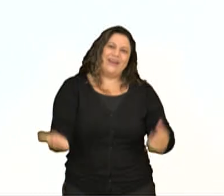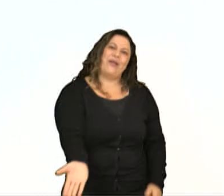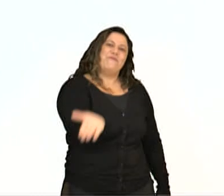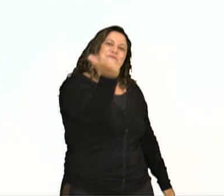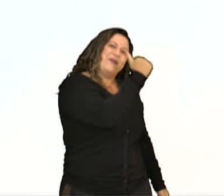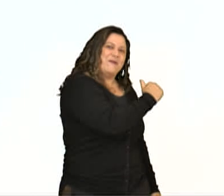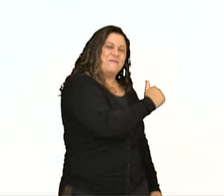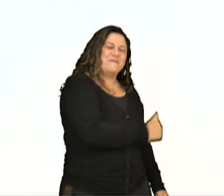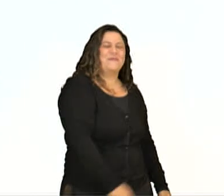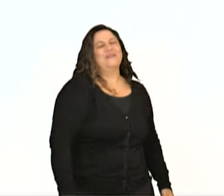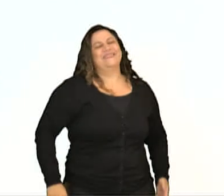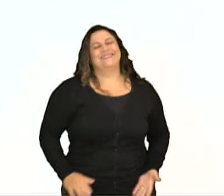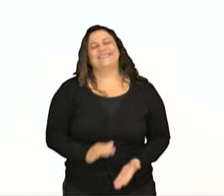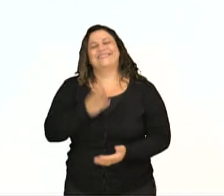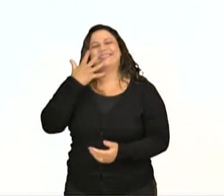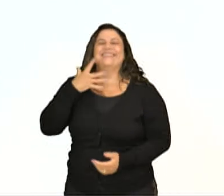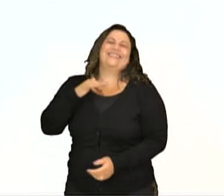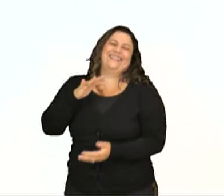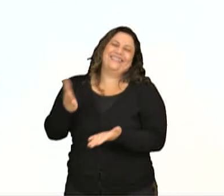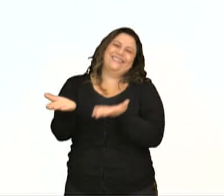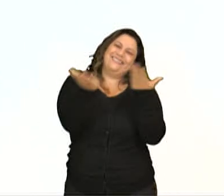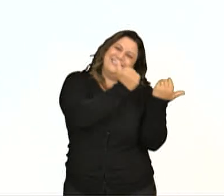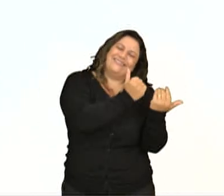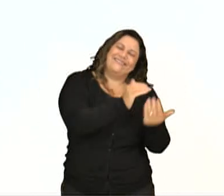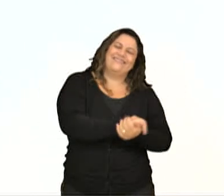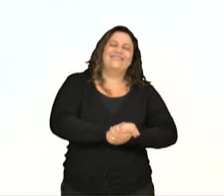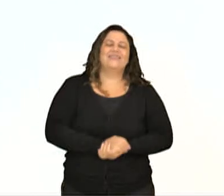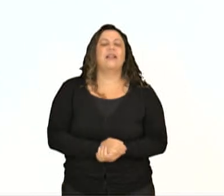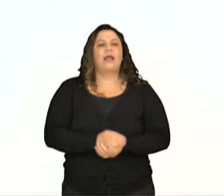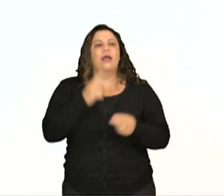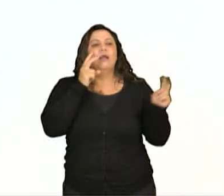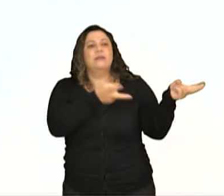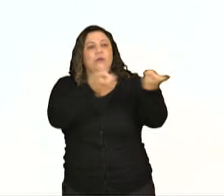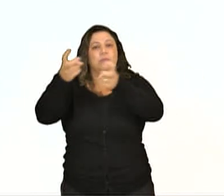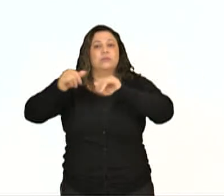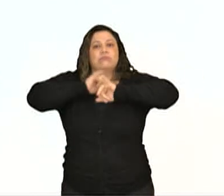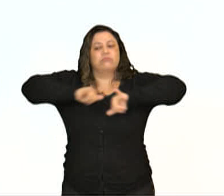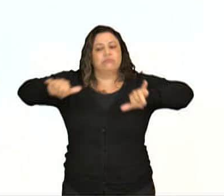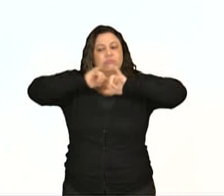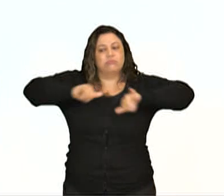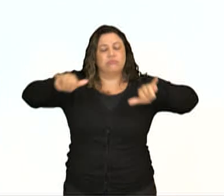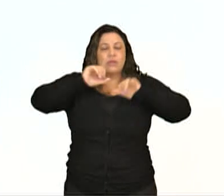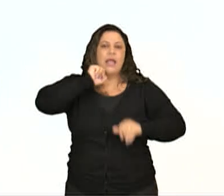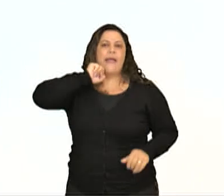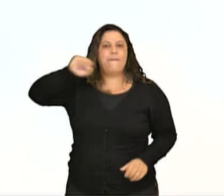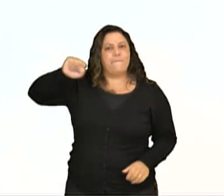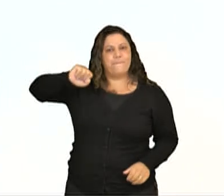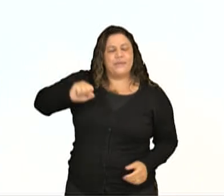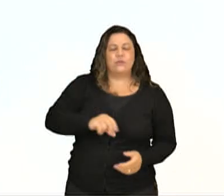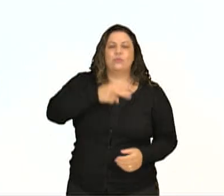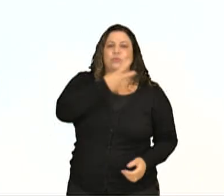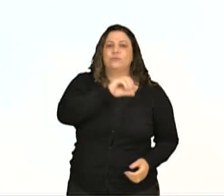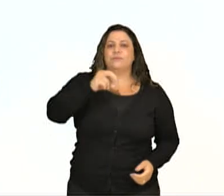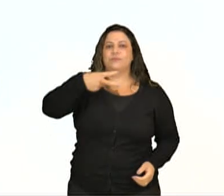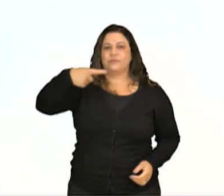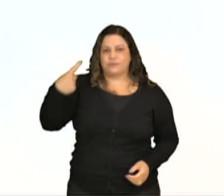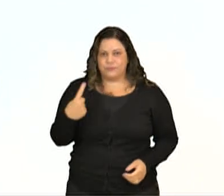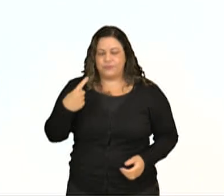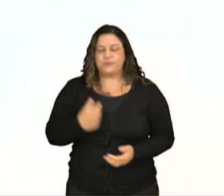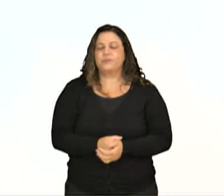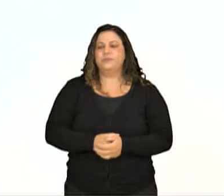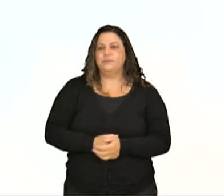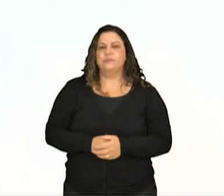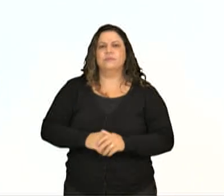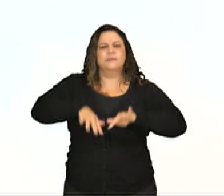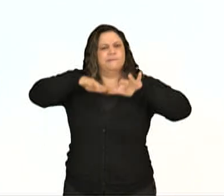a gente, criança. Observe aqui, aliás, uma notícia de abril de 2021. Leia aí, ó.